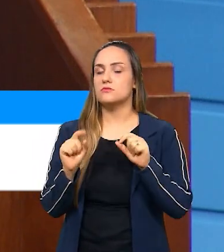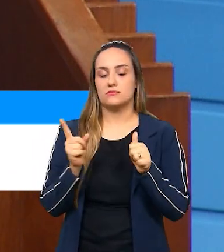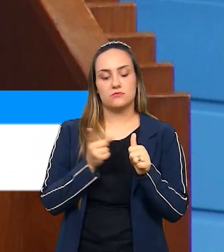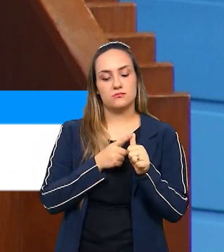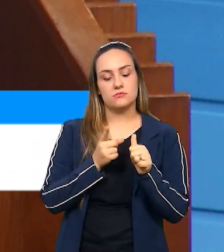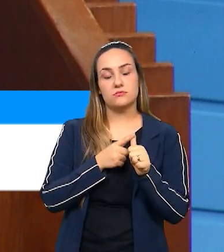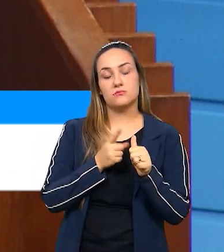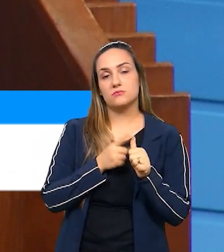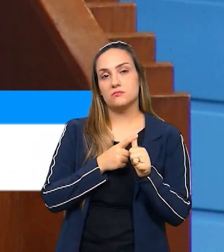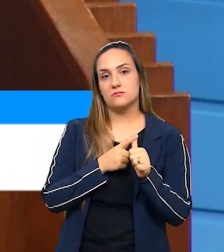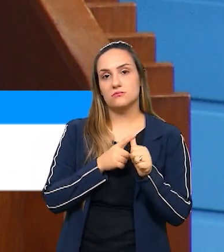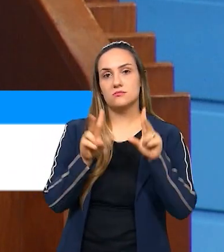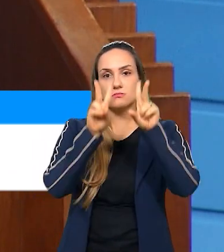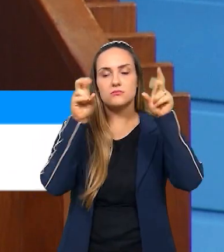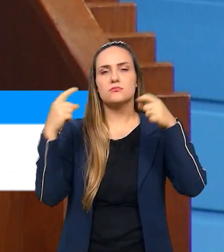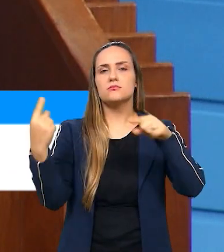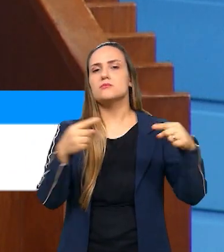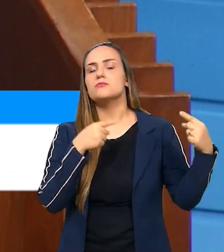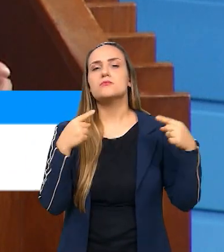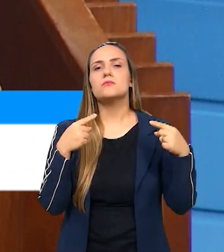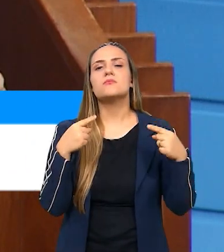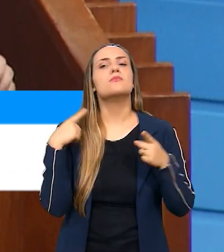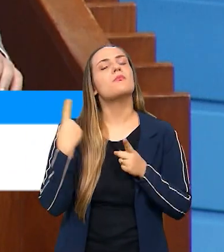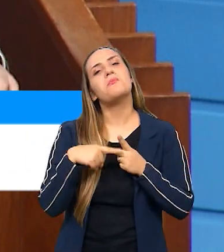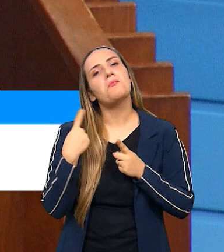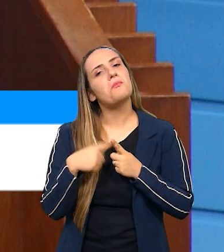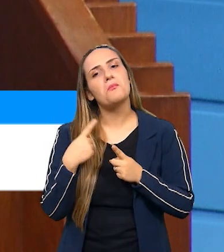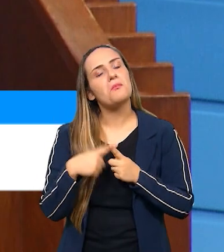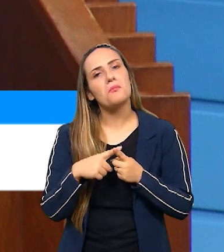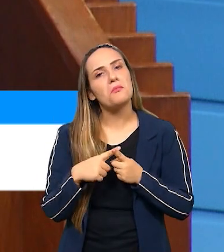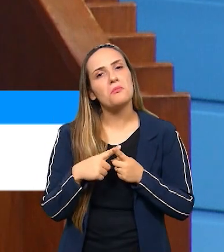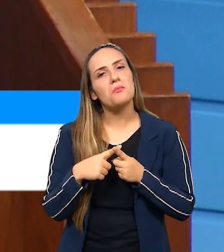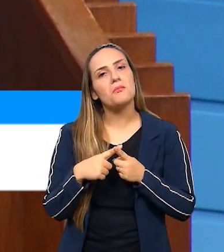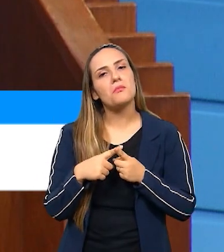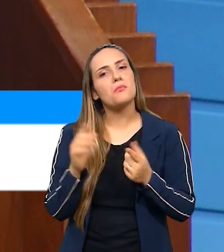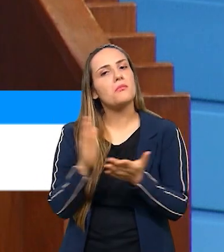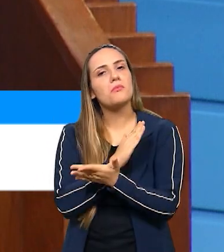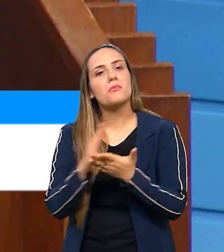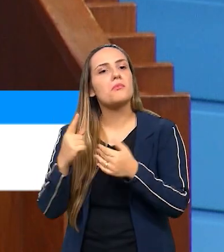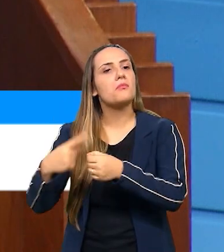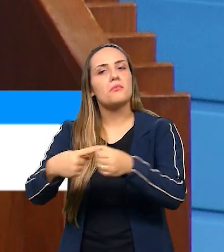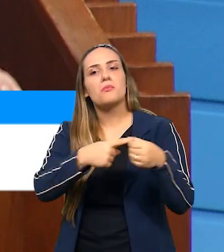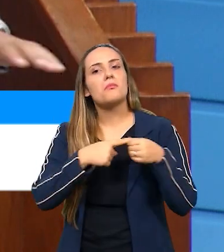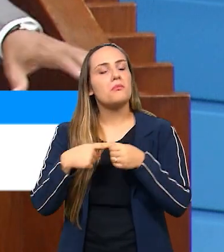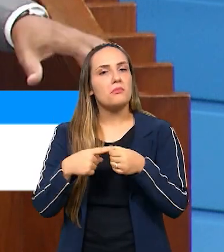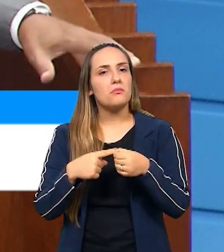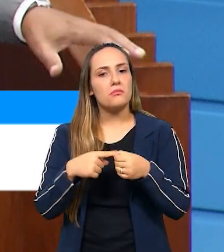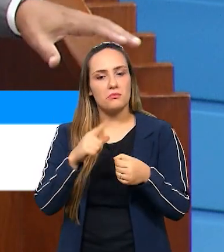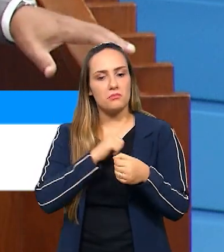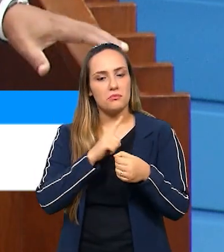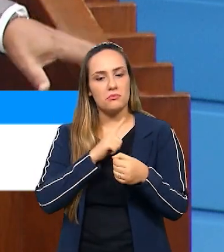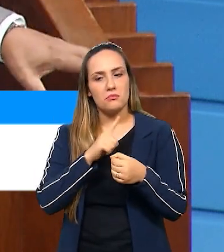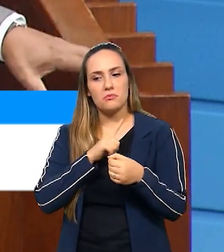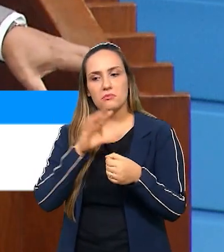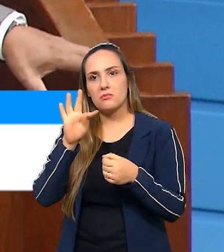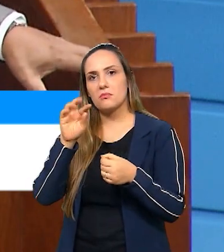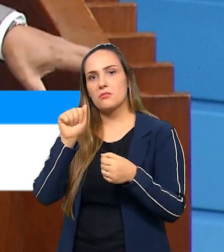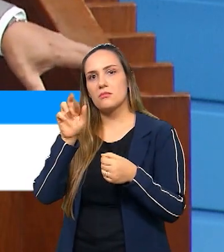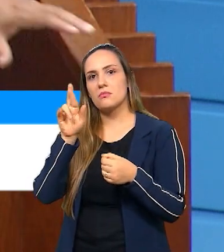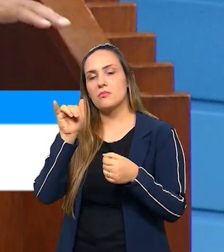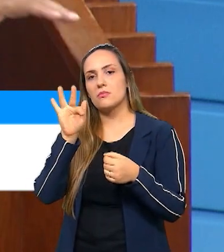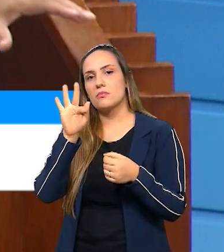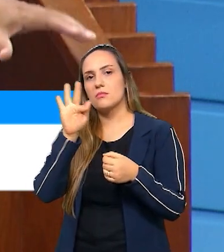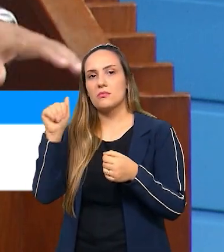possa, primeiro, discutir por que é possível, em alguns municípios, ser implantada tarifa